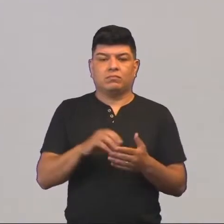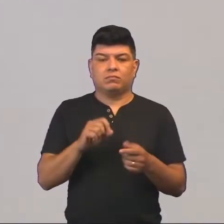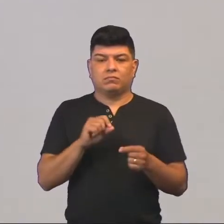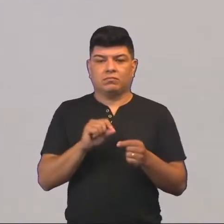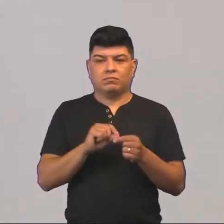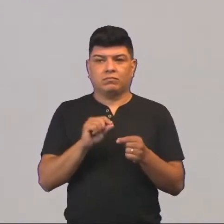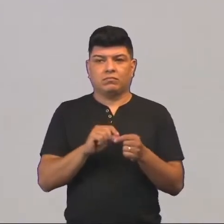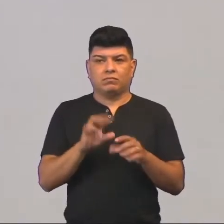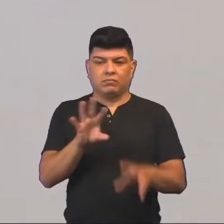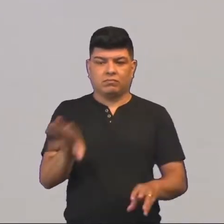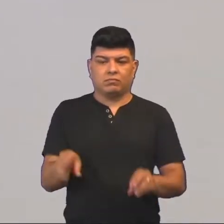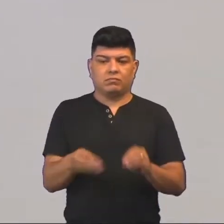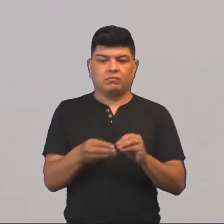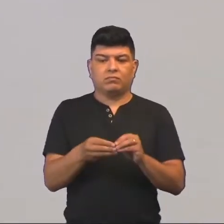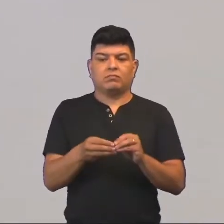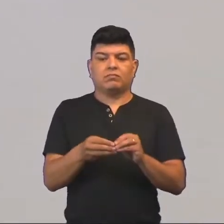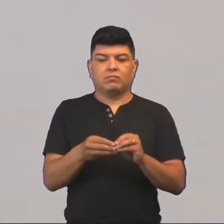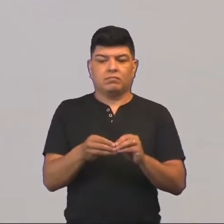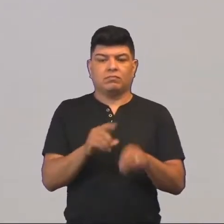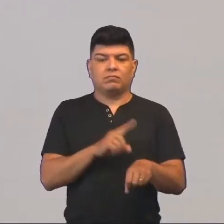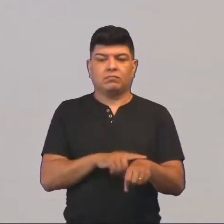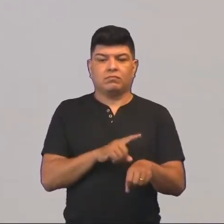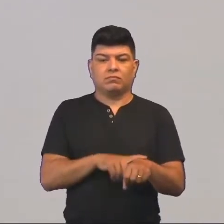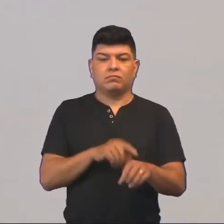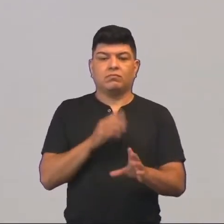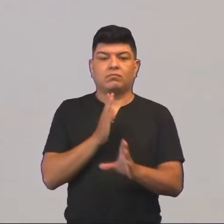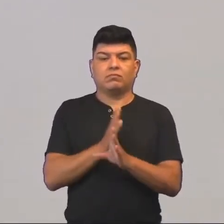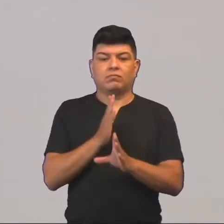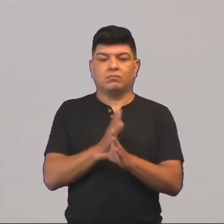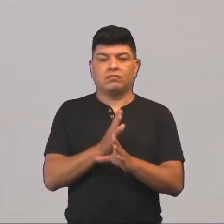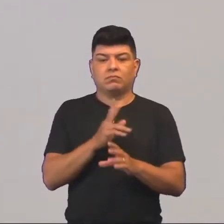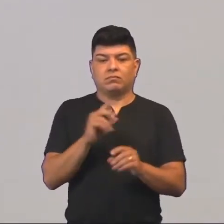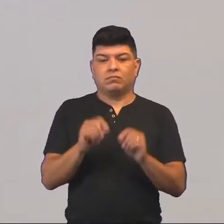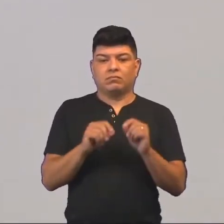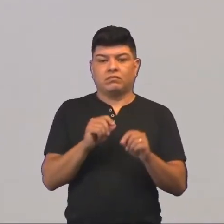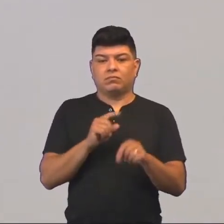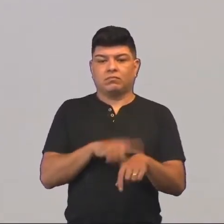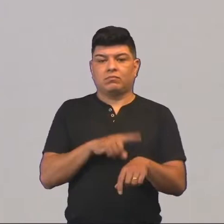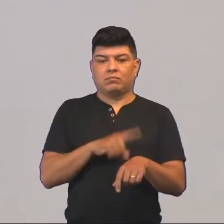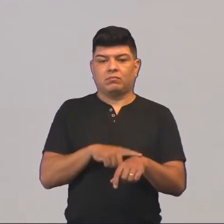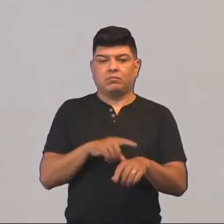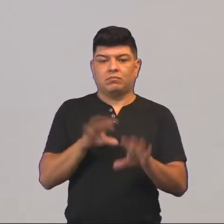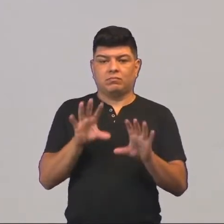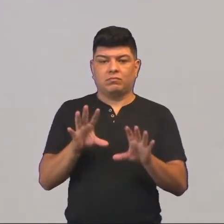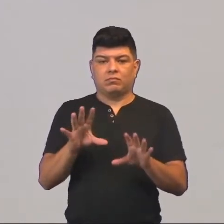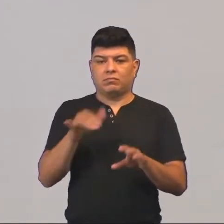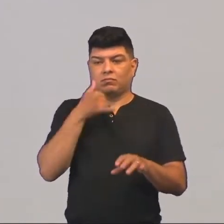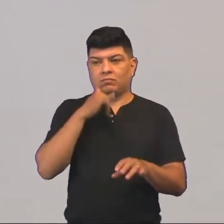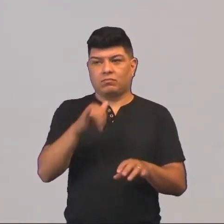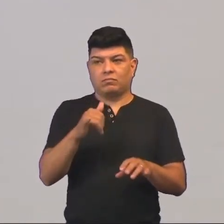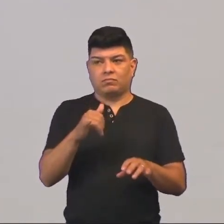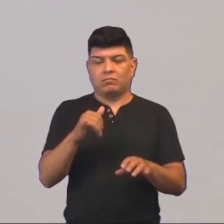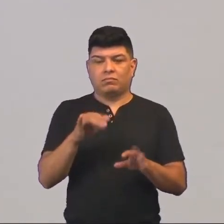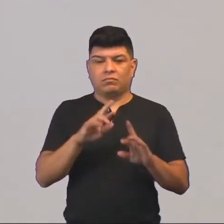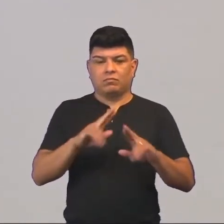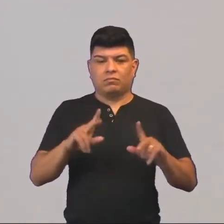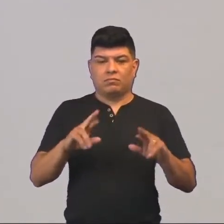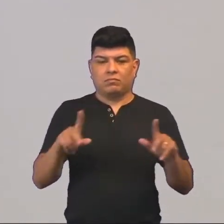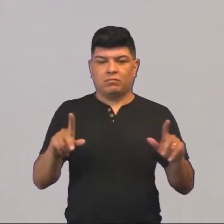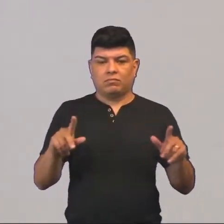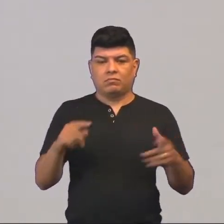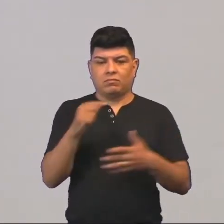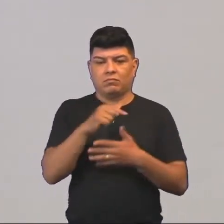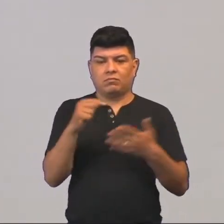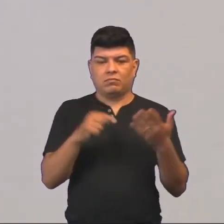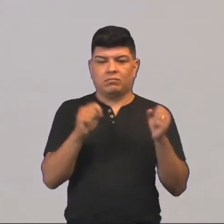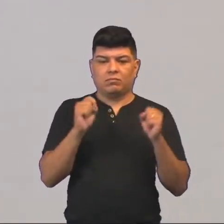atividades aí em um curto prazo de tempo, graças à otimização do tempo fornecida pela energia, pelos diferentes elementos